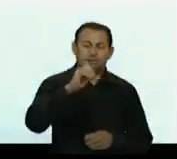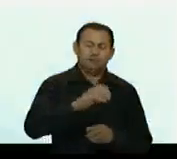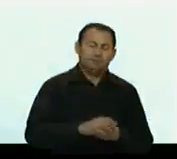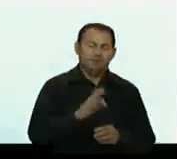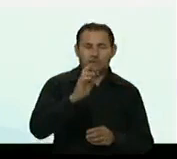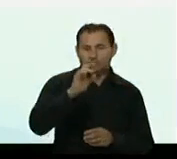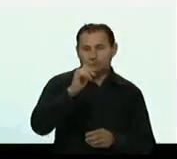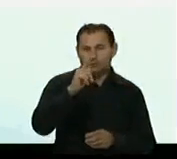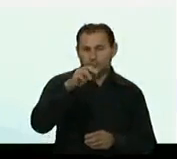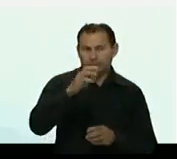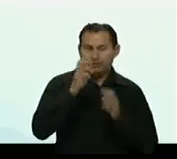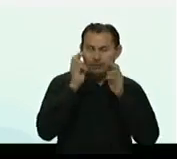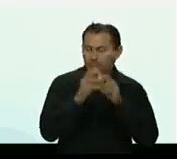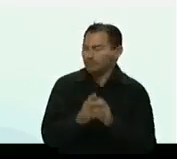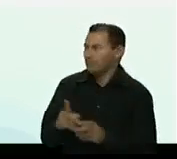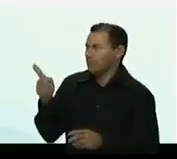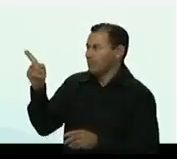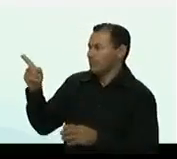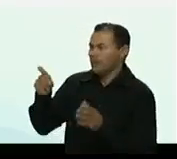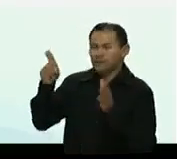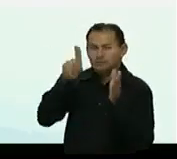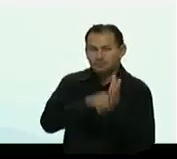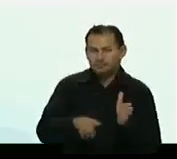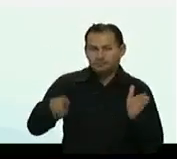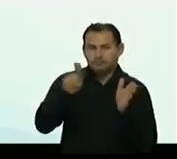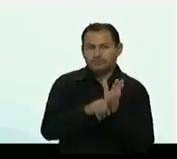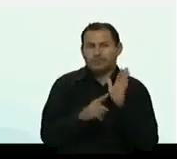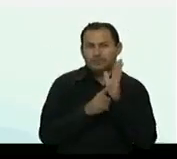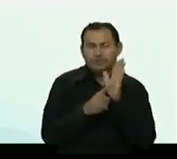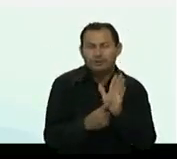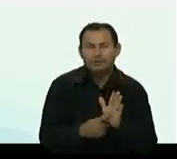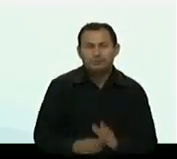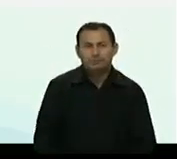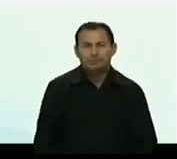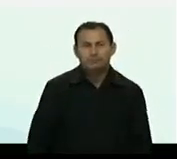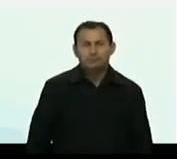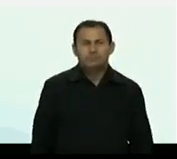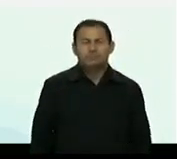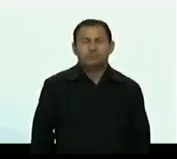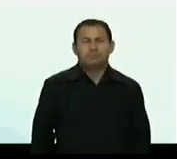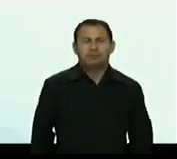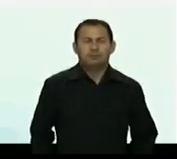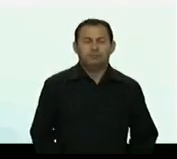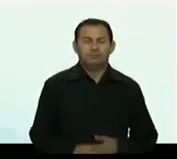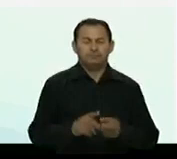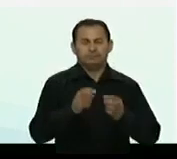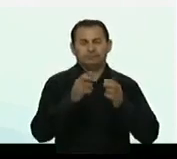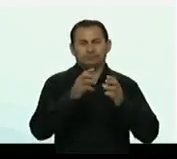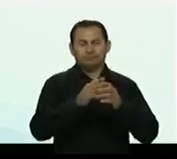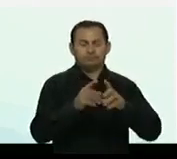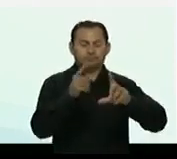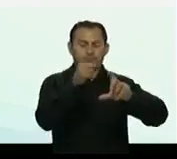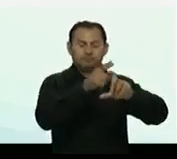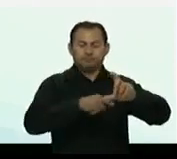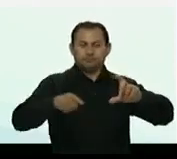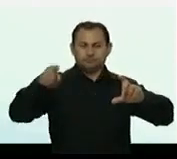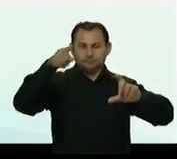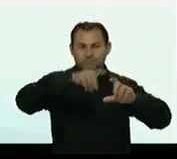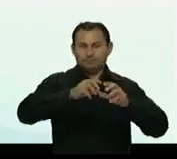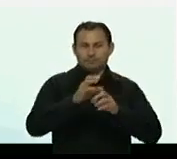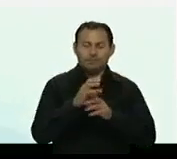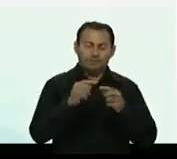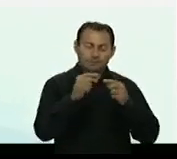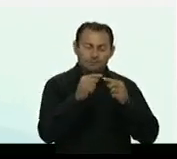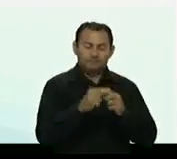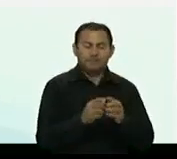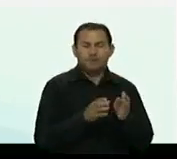Acompanhe. O ciclo trigonométrico, ele refere-se a uma circunferência